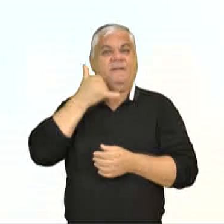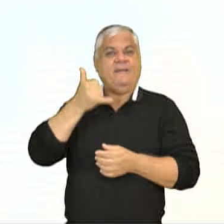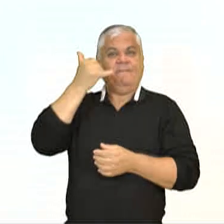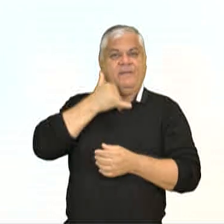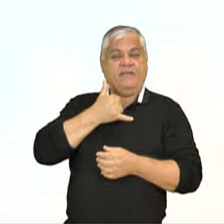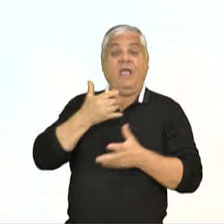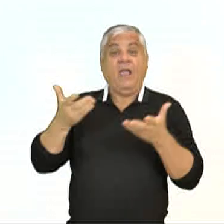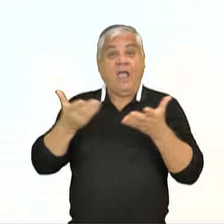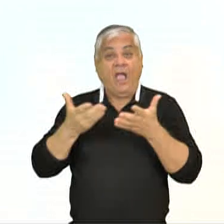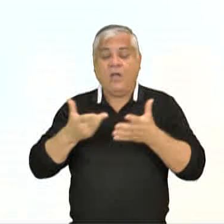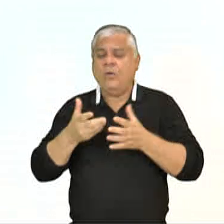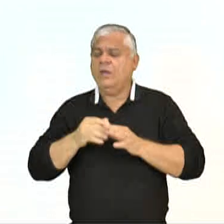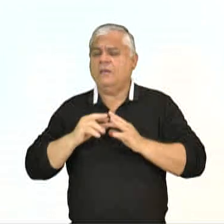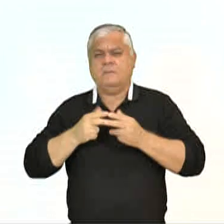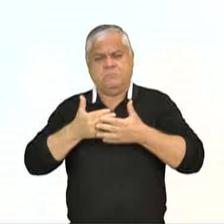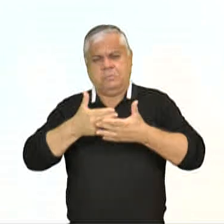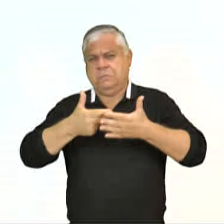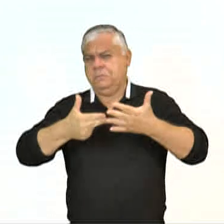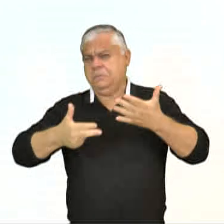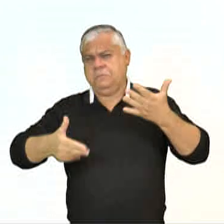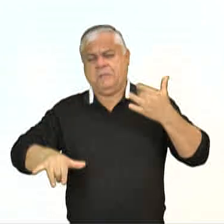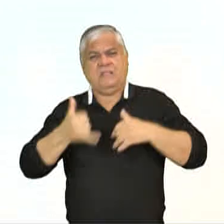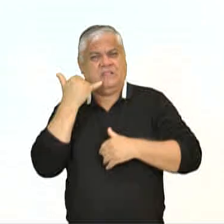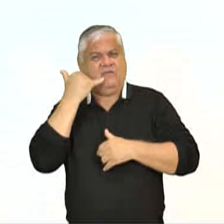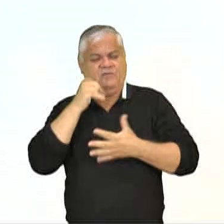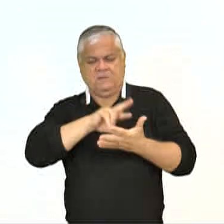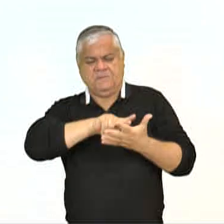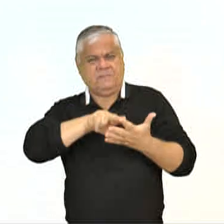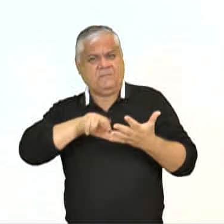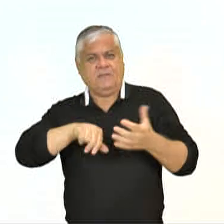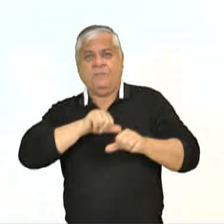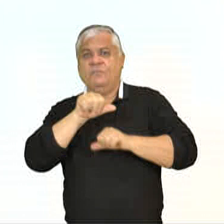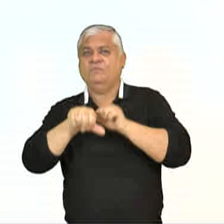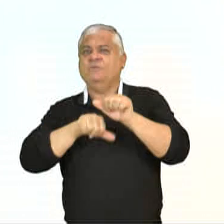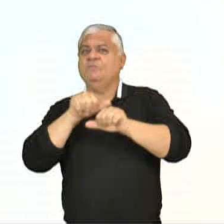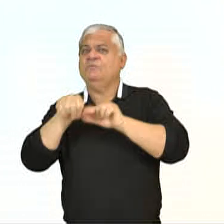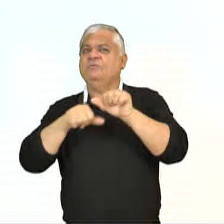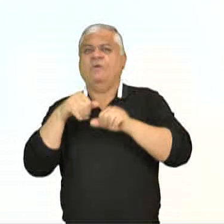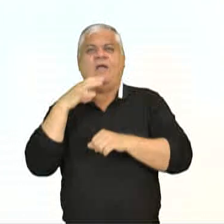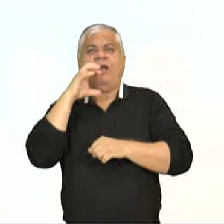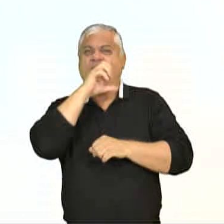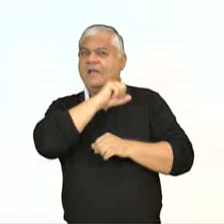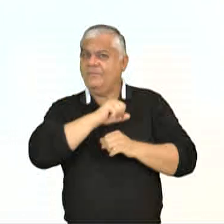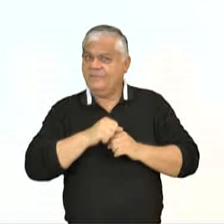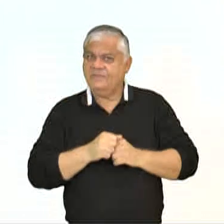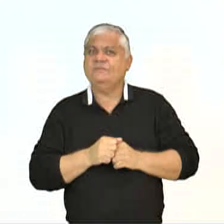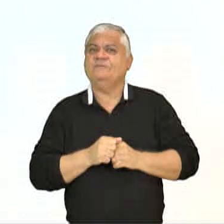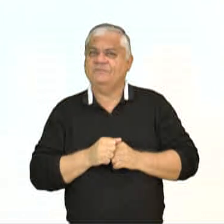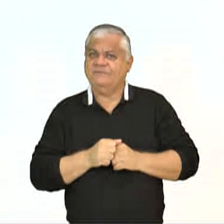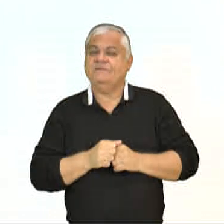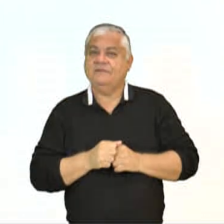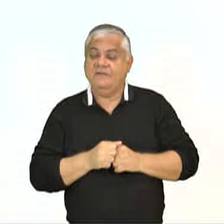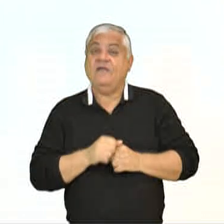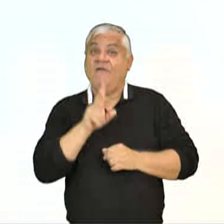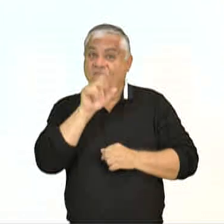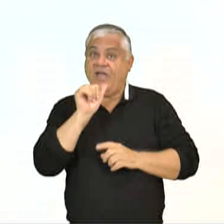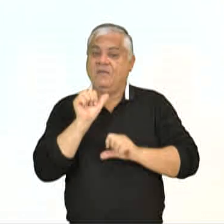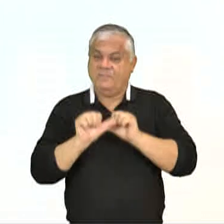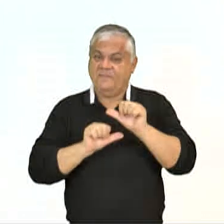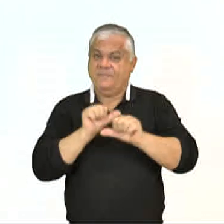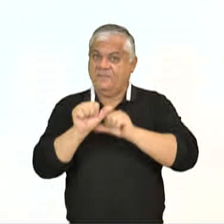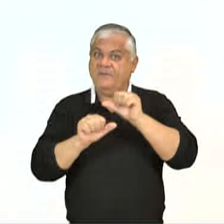Hoje, vários recursos são utilizados. Tudo mudou muito depressa e certamente mudará